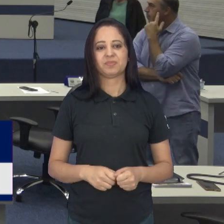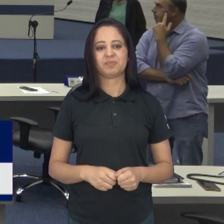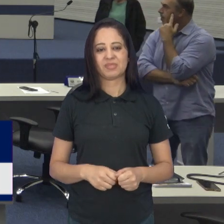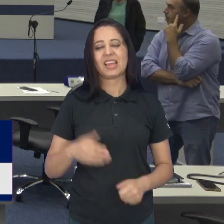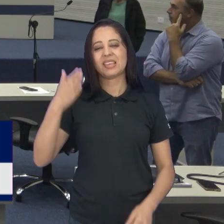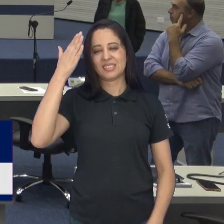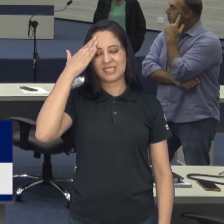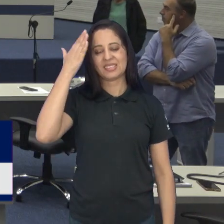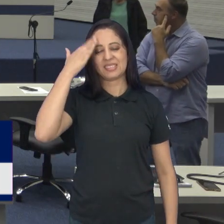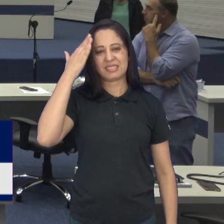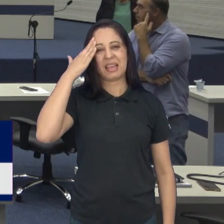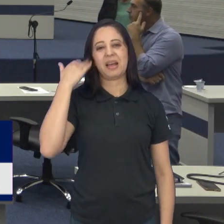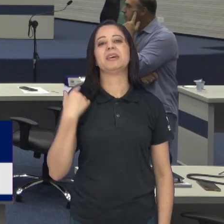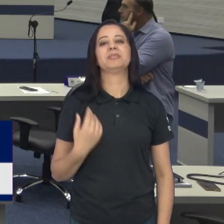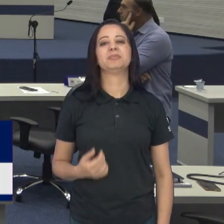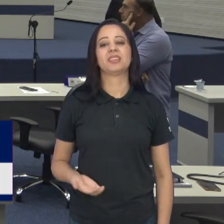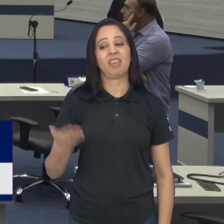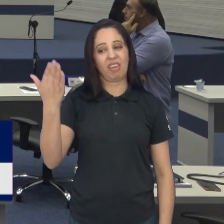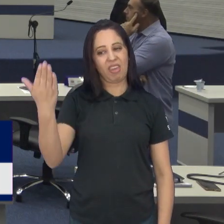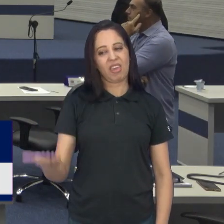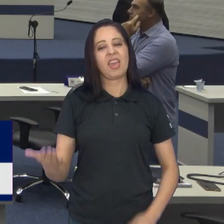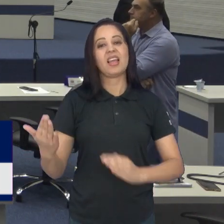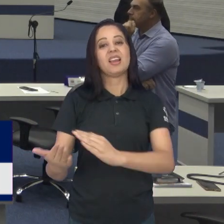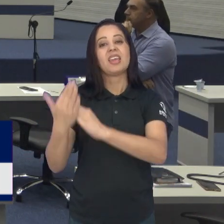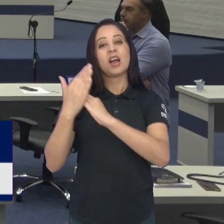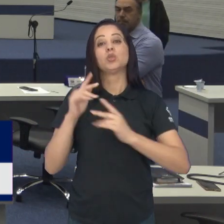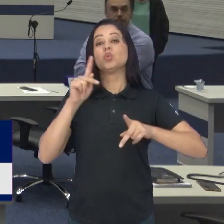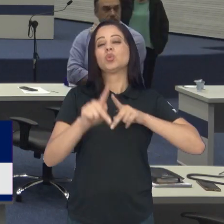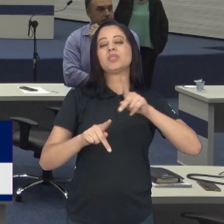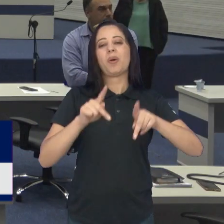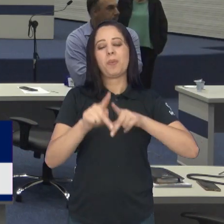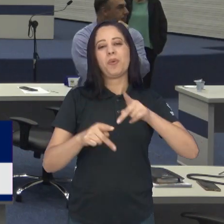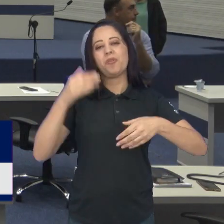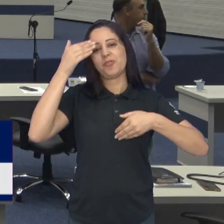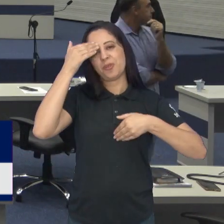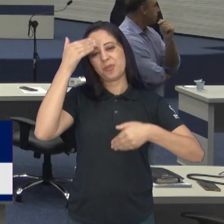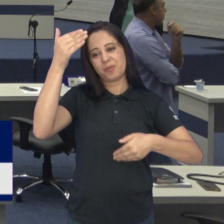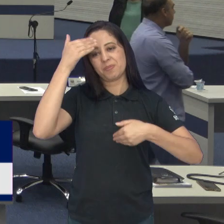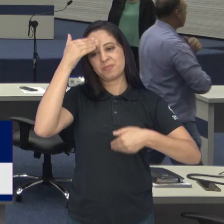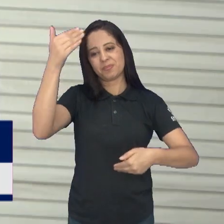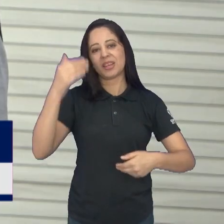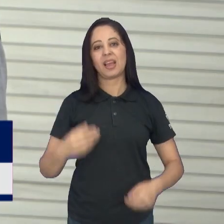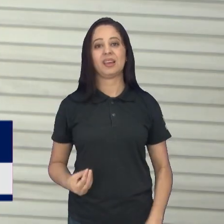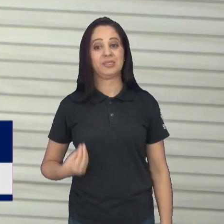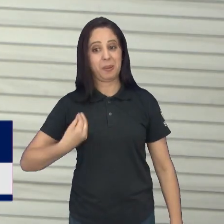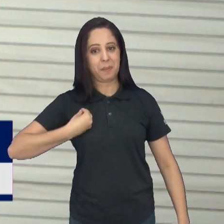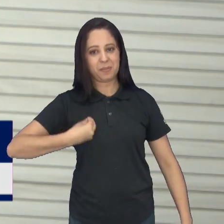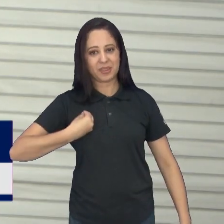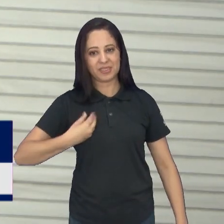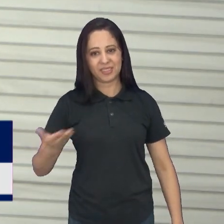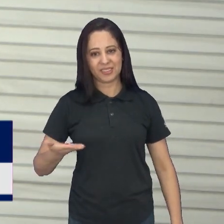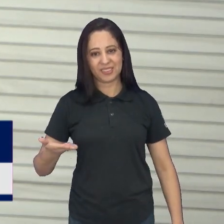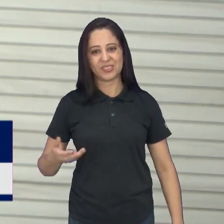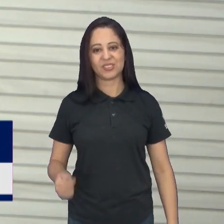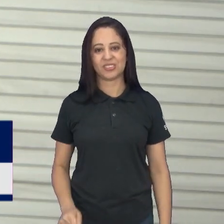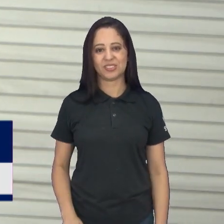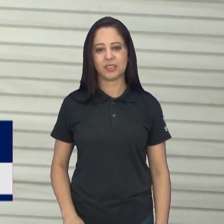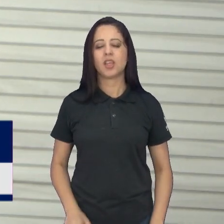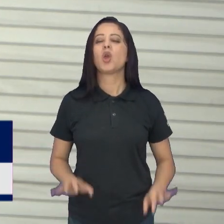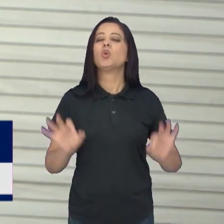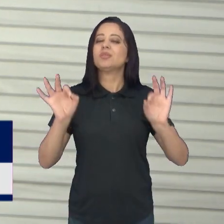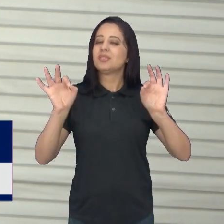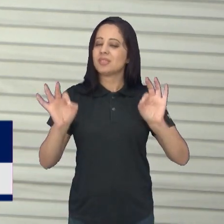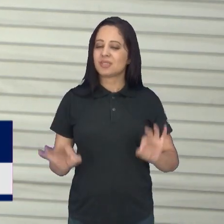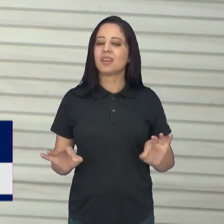maneira de ajudar a população. Então, muito obrigado aqui pela presença, doutor Elton. E temos